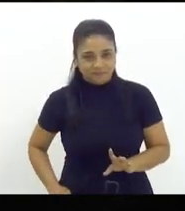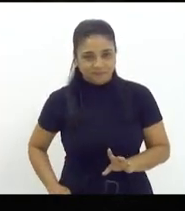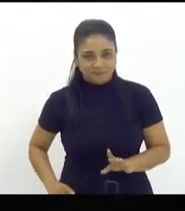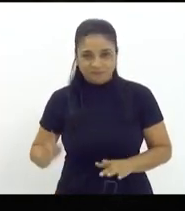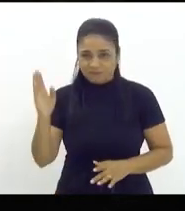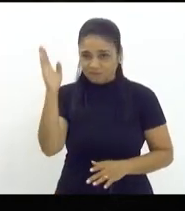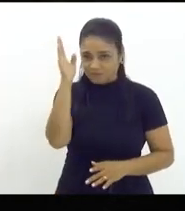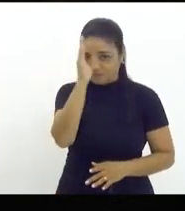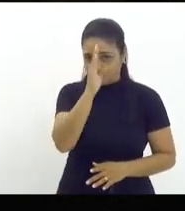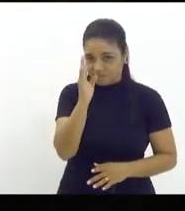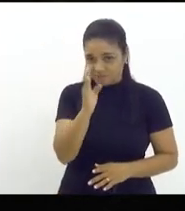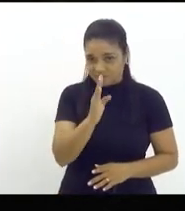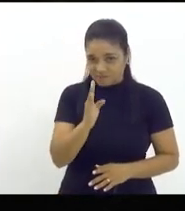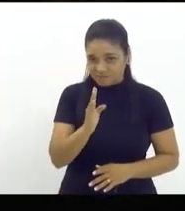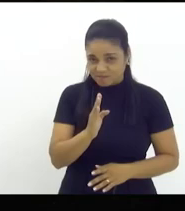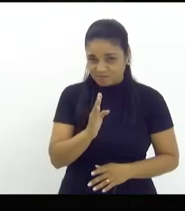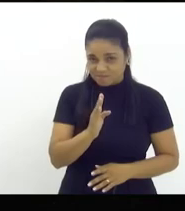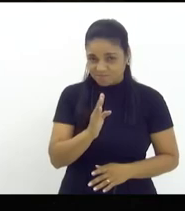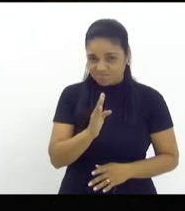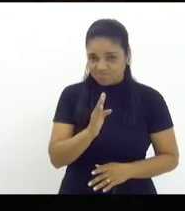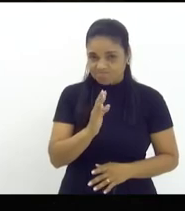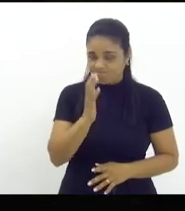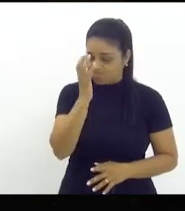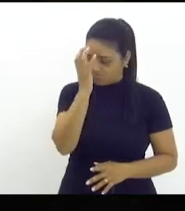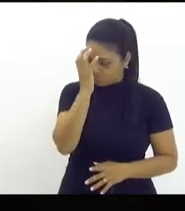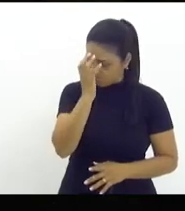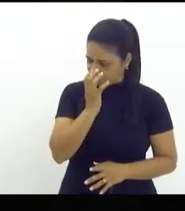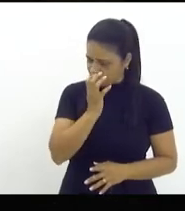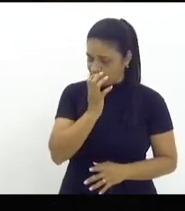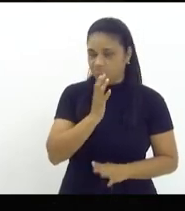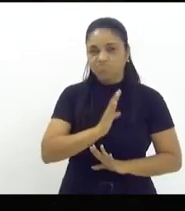continua muito aborrecido